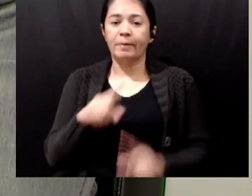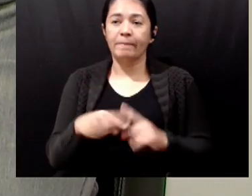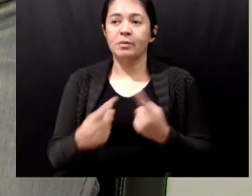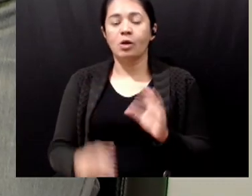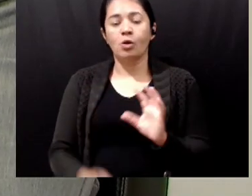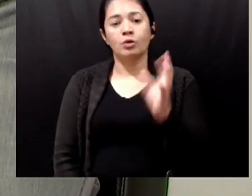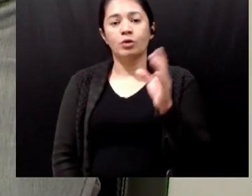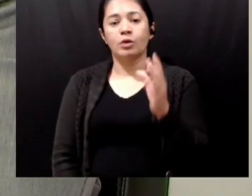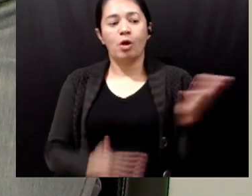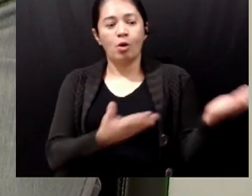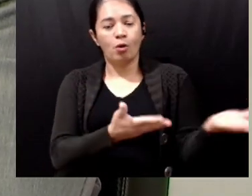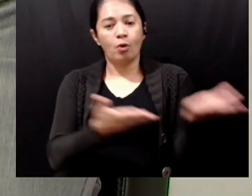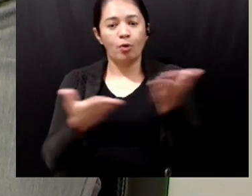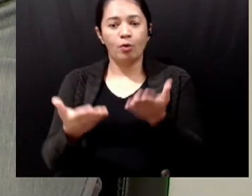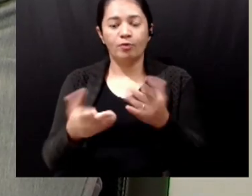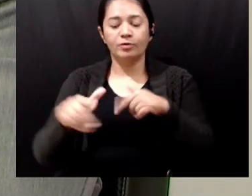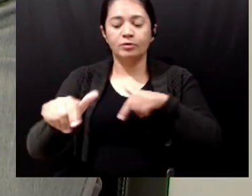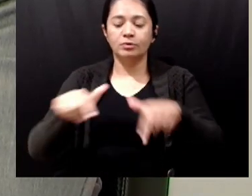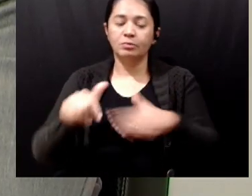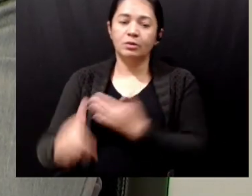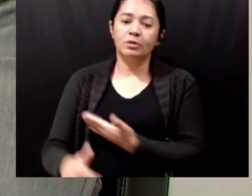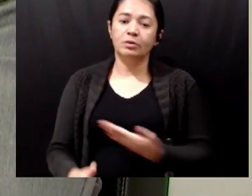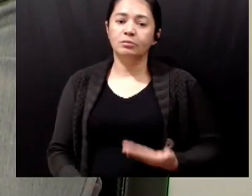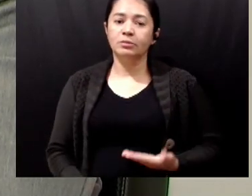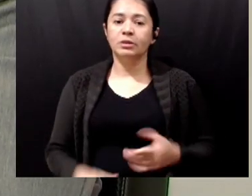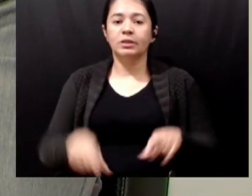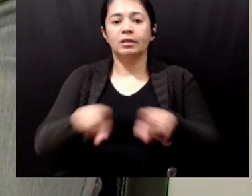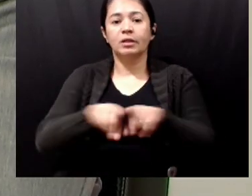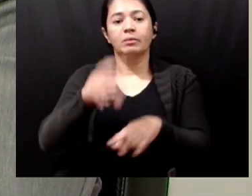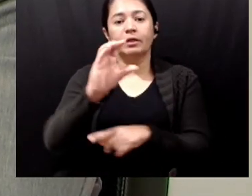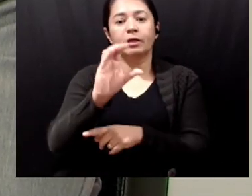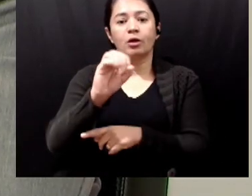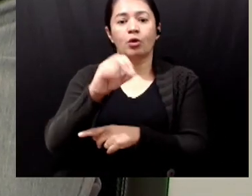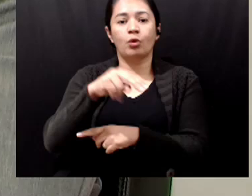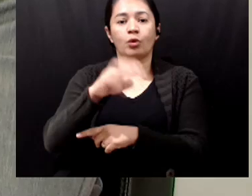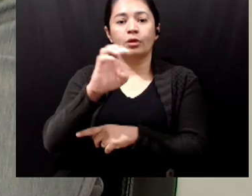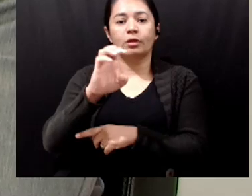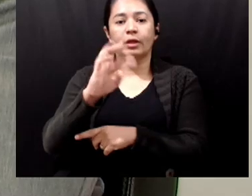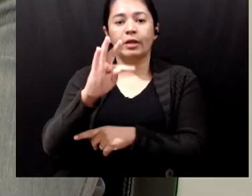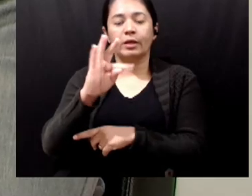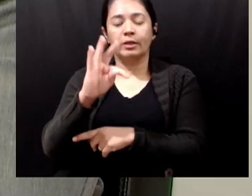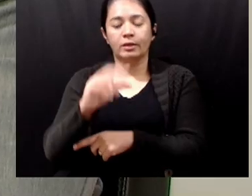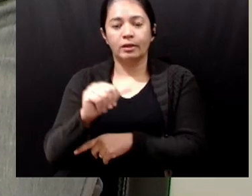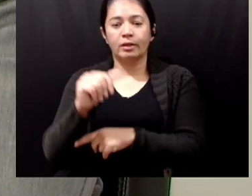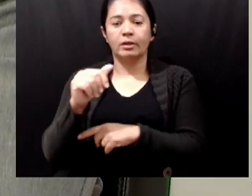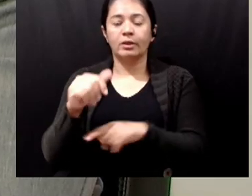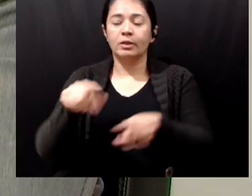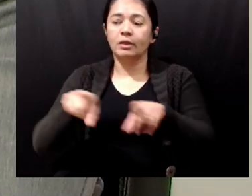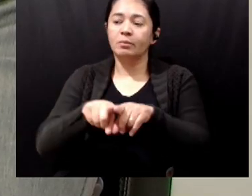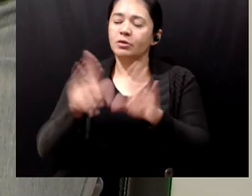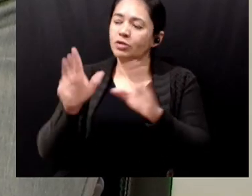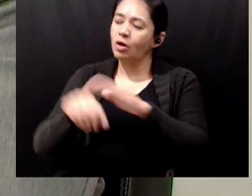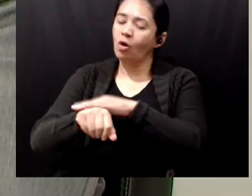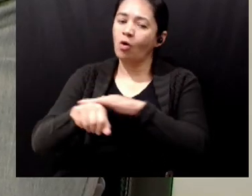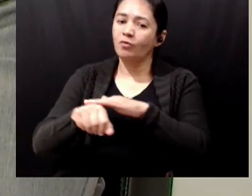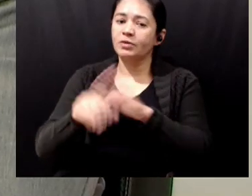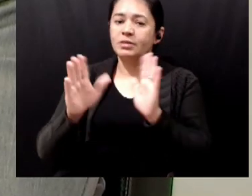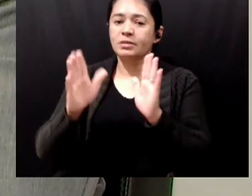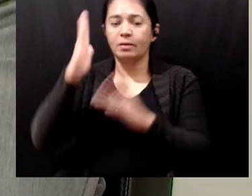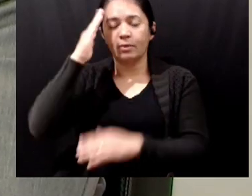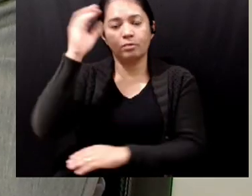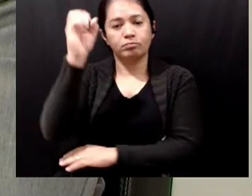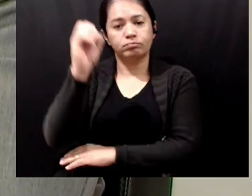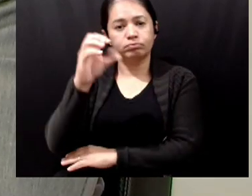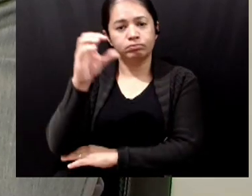serviços públicos e a Conecta para que nós pudéssemos acarear através deles, né, com relação à iluminação.